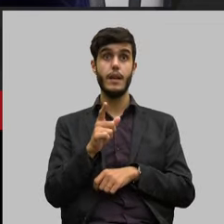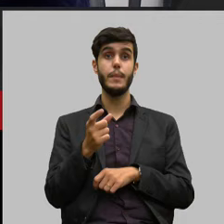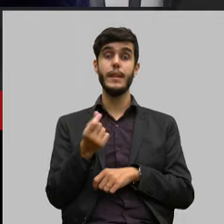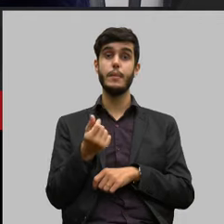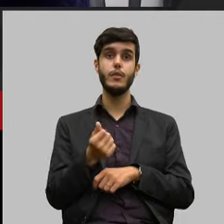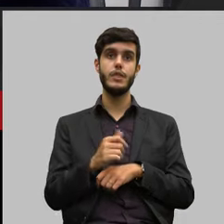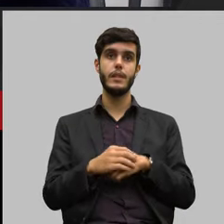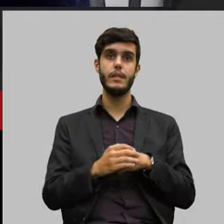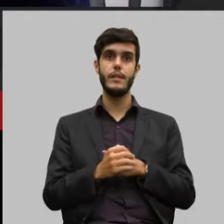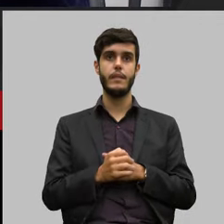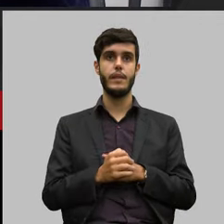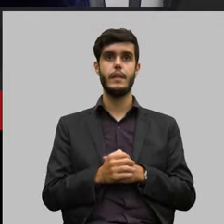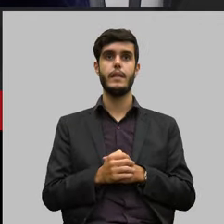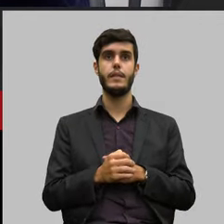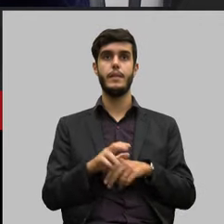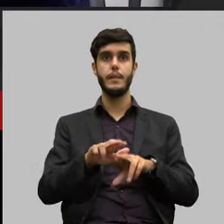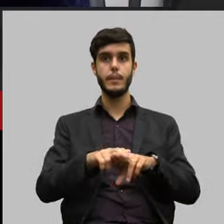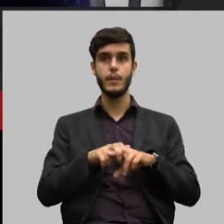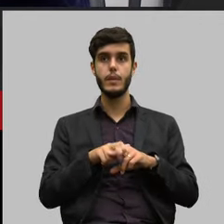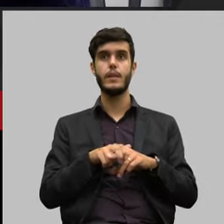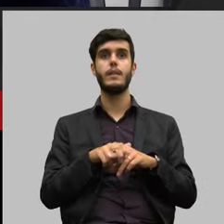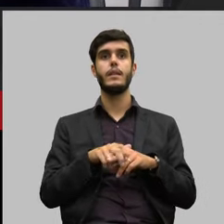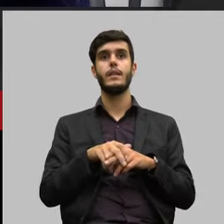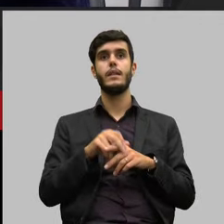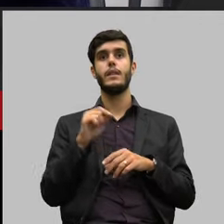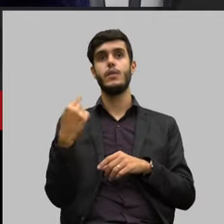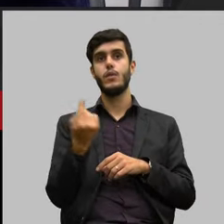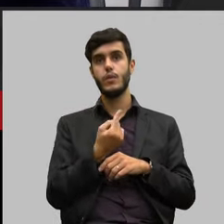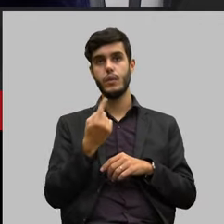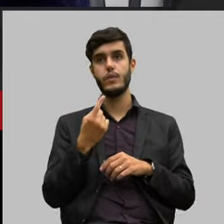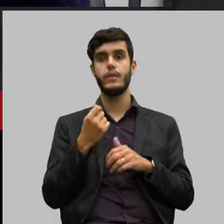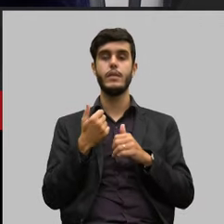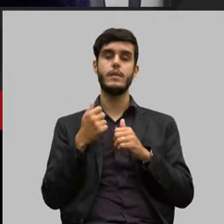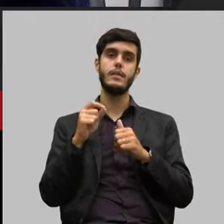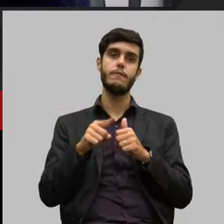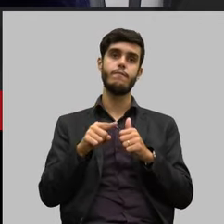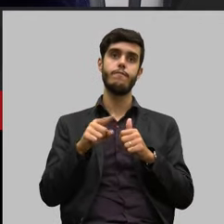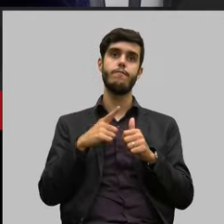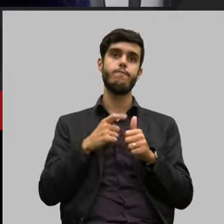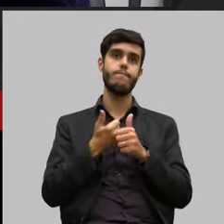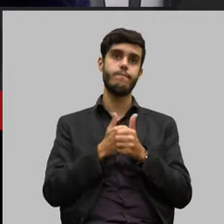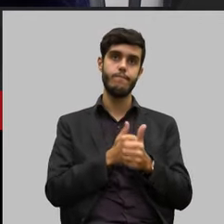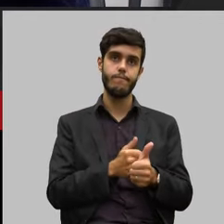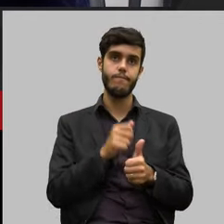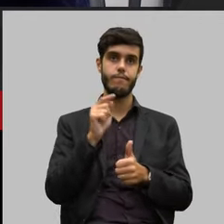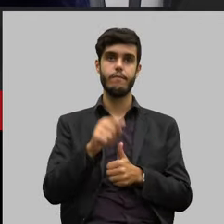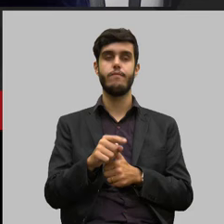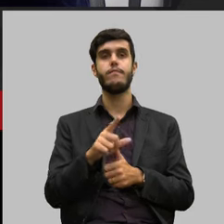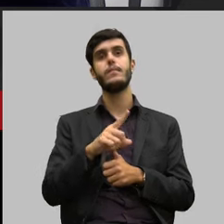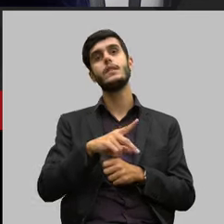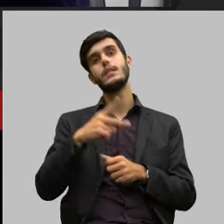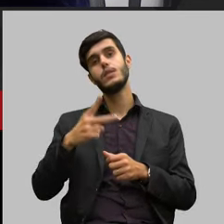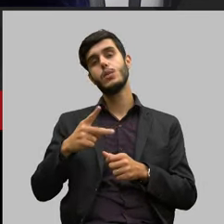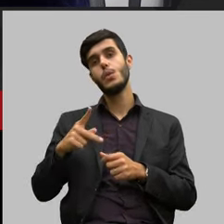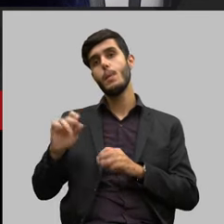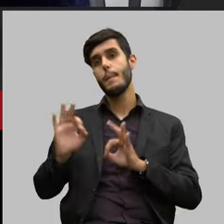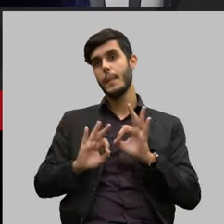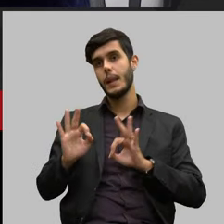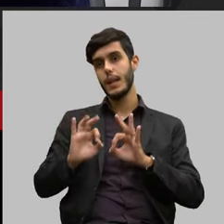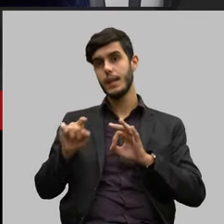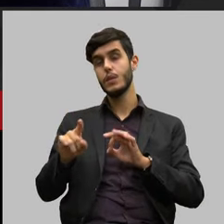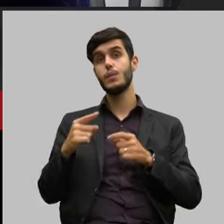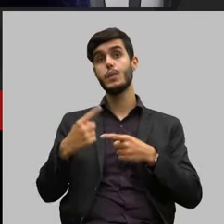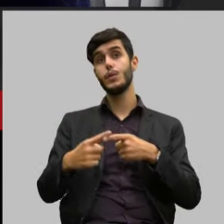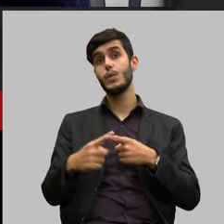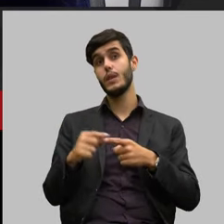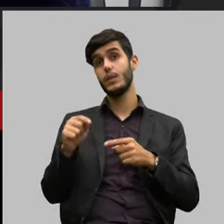isso é que eh estamos perseguindo também né a homologação do plano porque hoje é o que